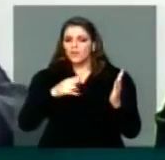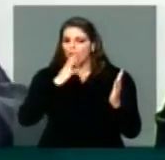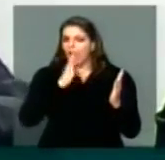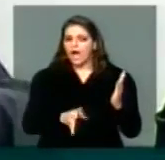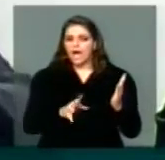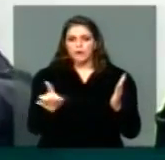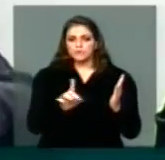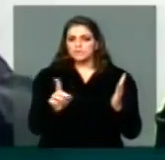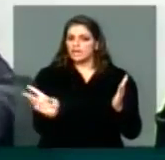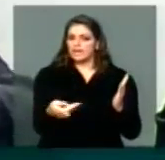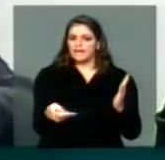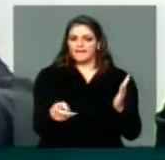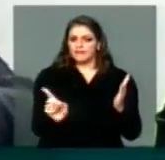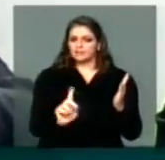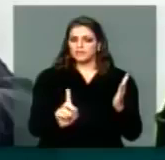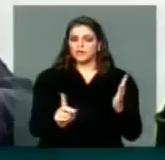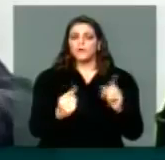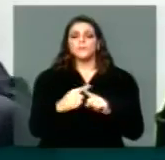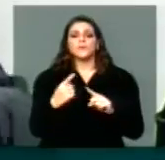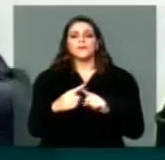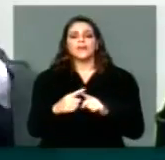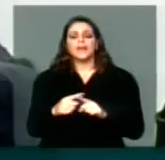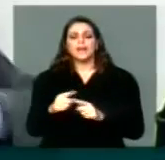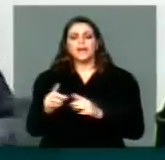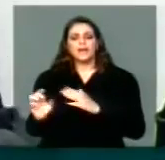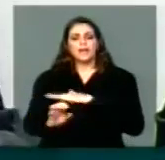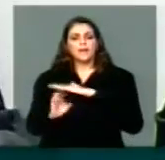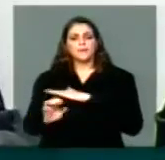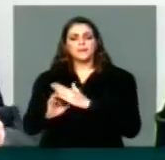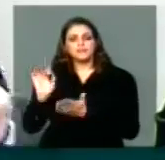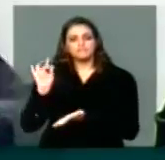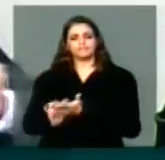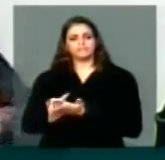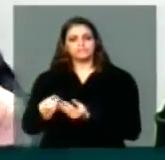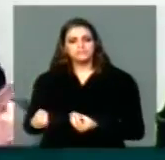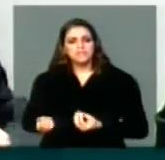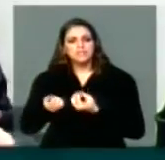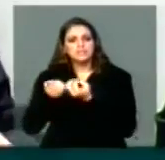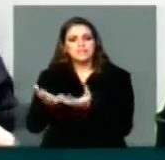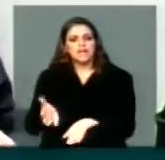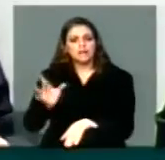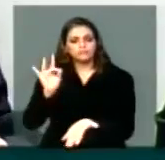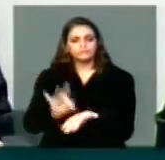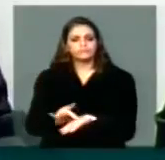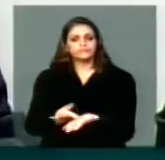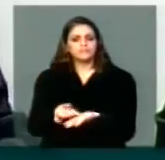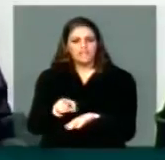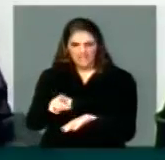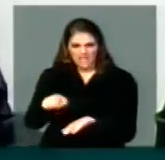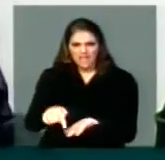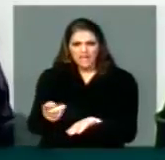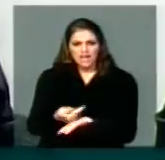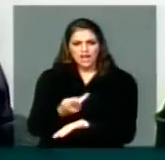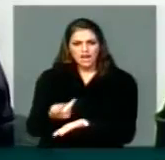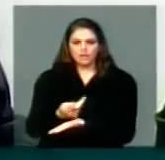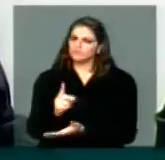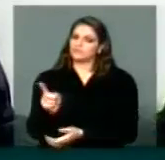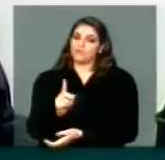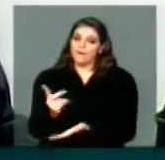com a tese de que quem recebeu doação oficial tenha nada de legal. Ilegal é quem pega dinheiro no caixa 2.